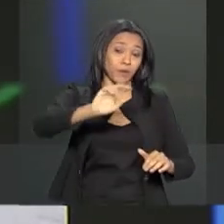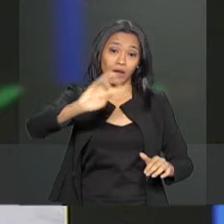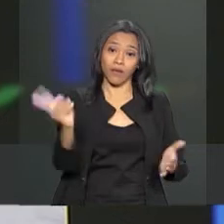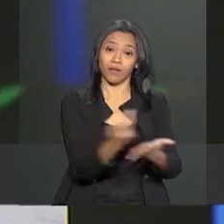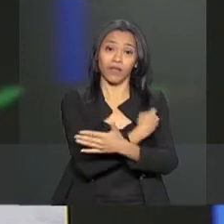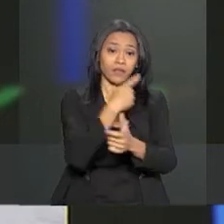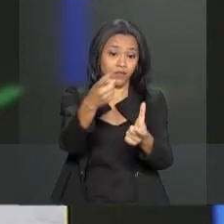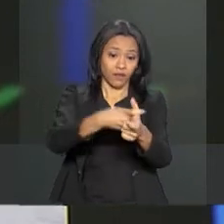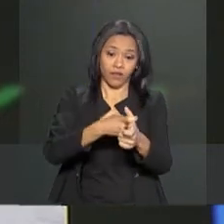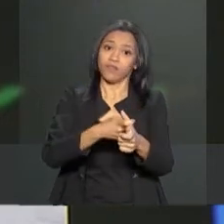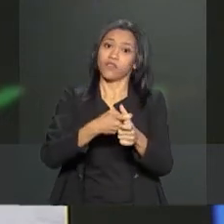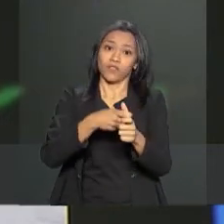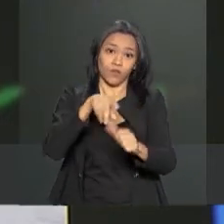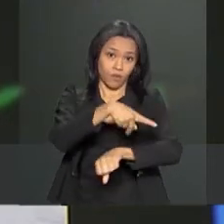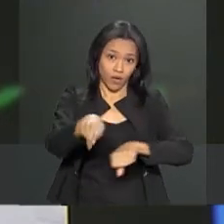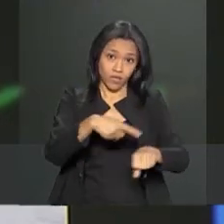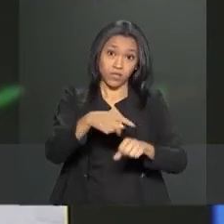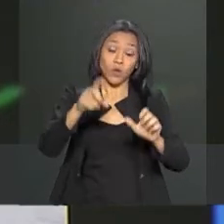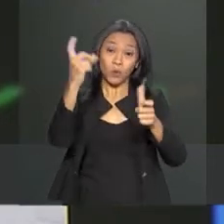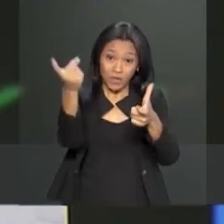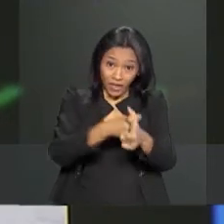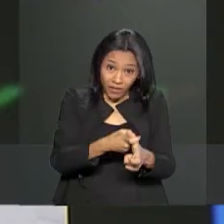realizarmos a reforma da Previdência, o déficit cai